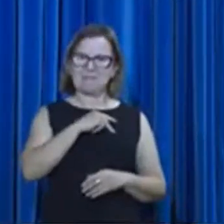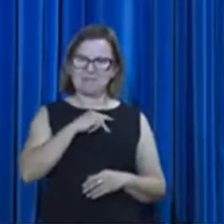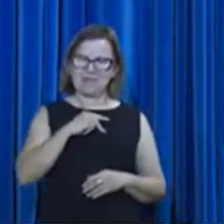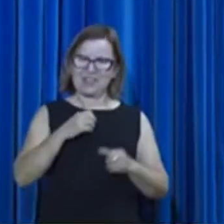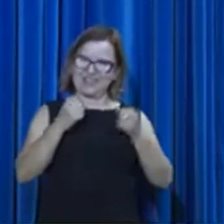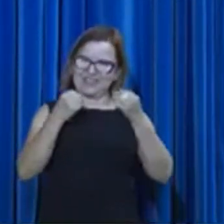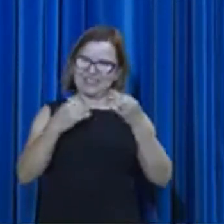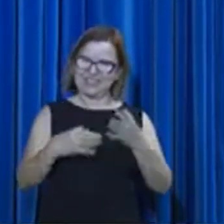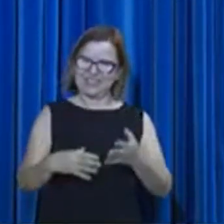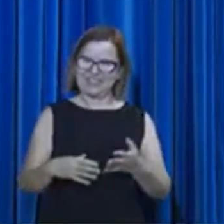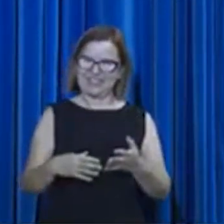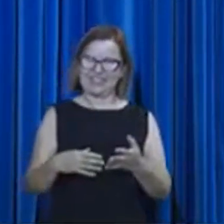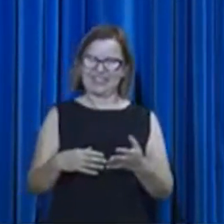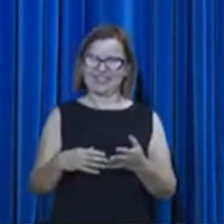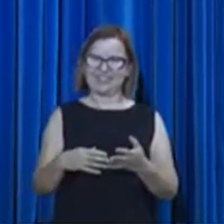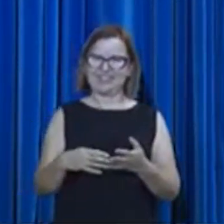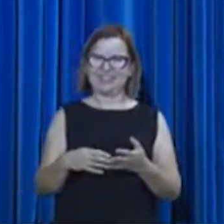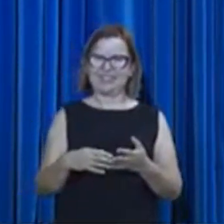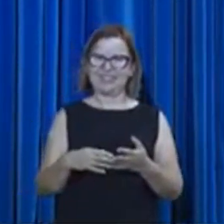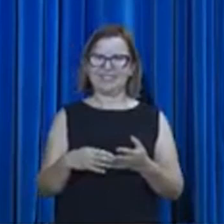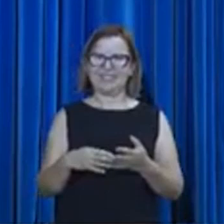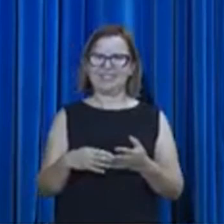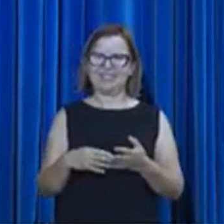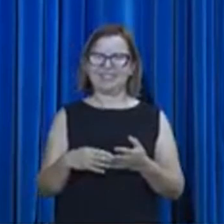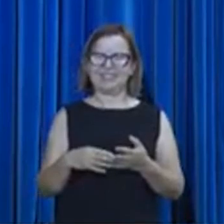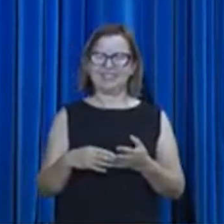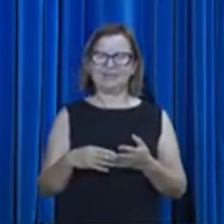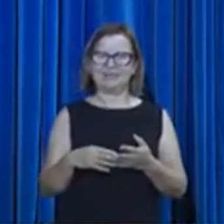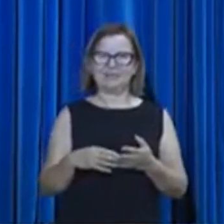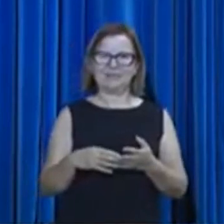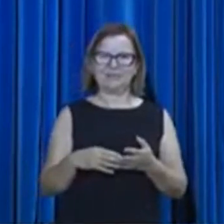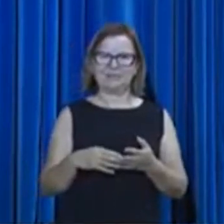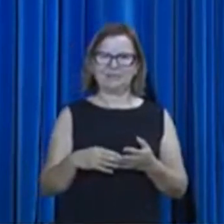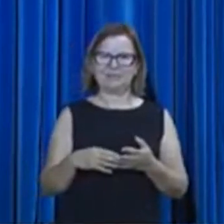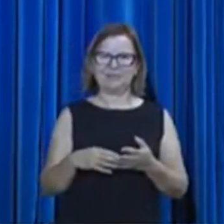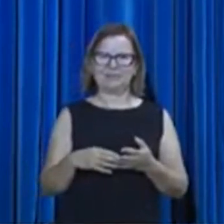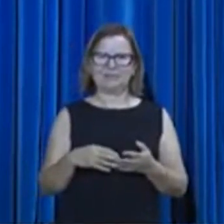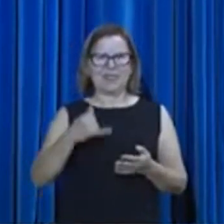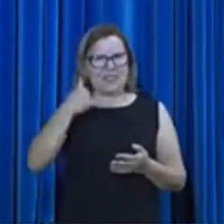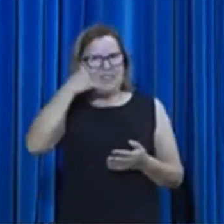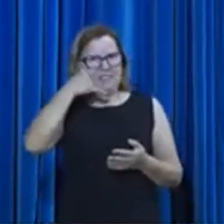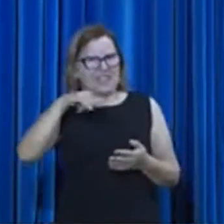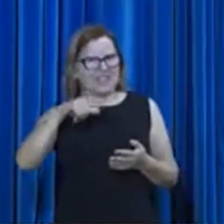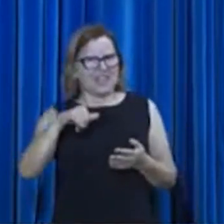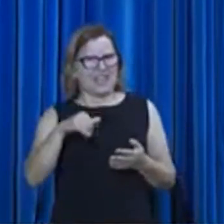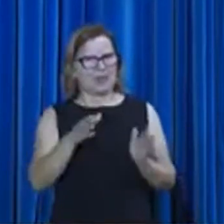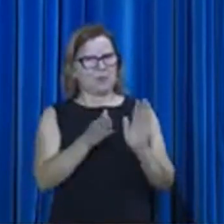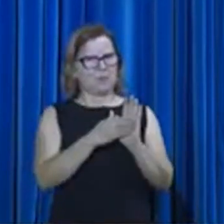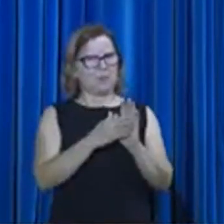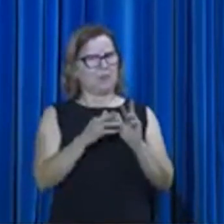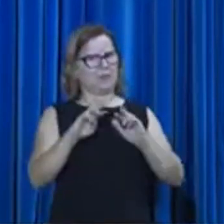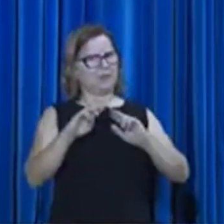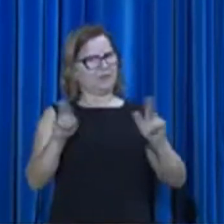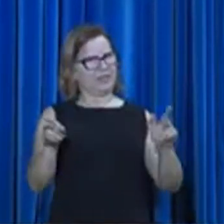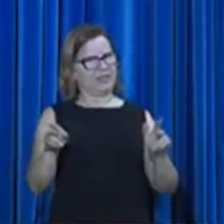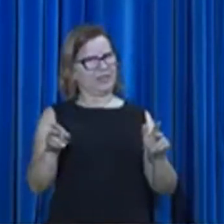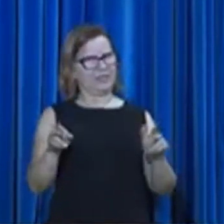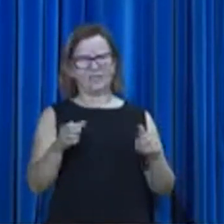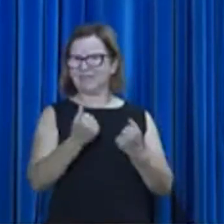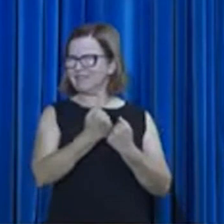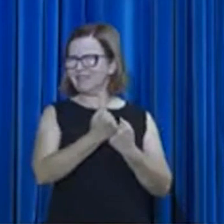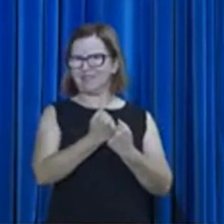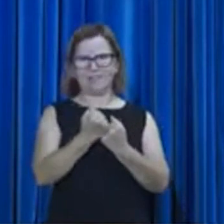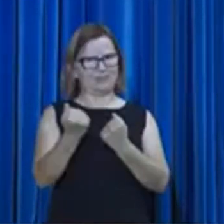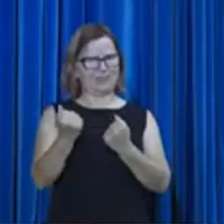que não deixasse que outro propósito substituísse o verdadeiro propósito para o